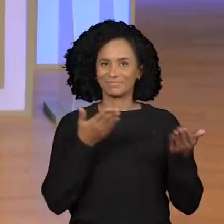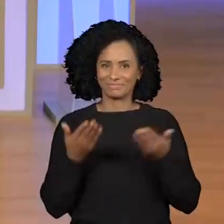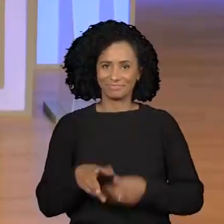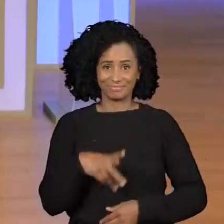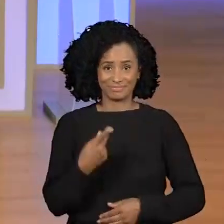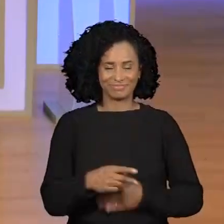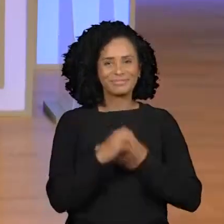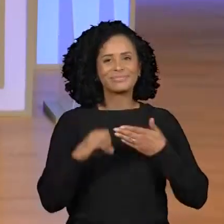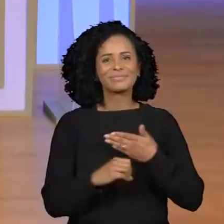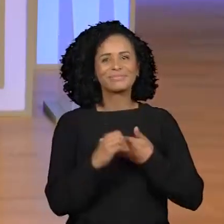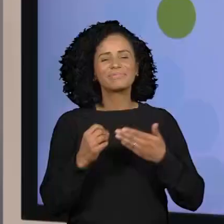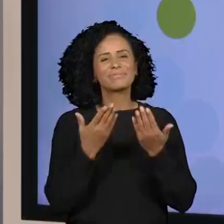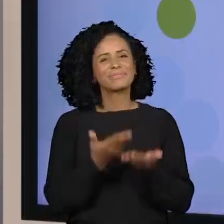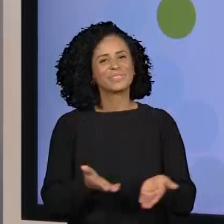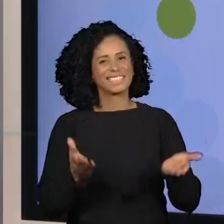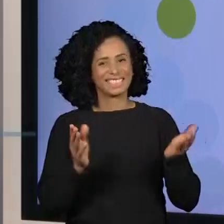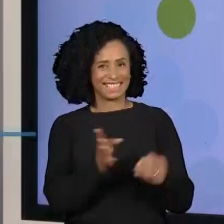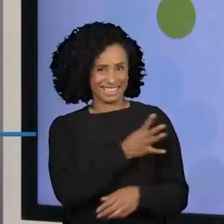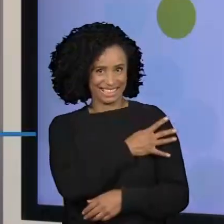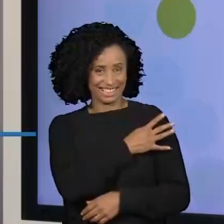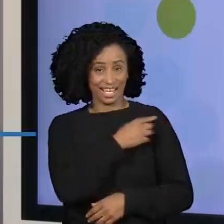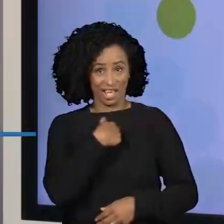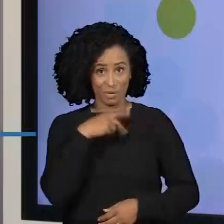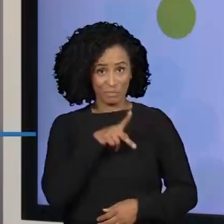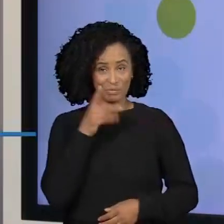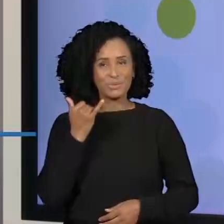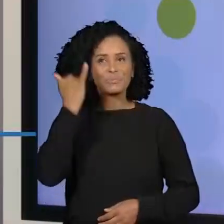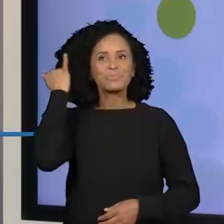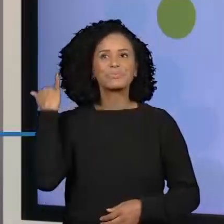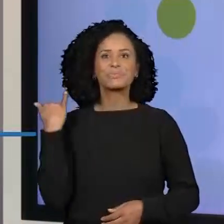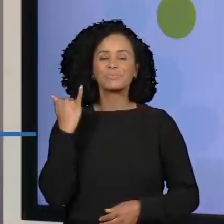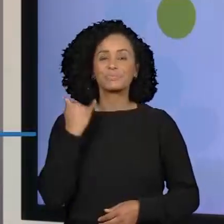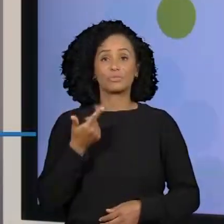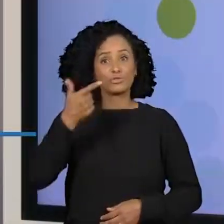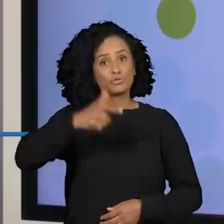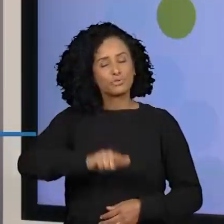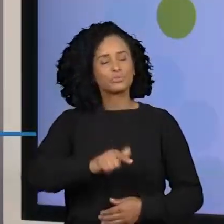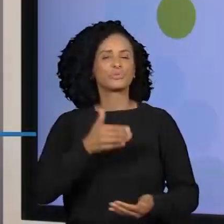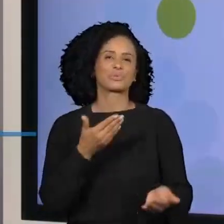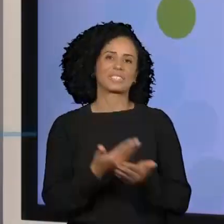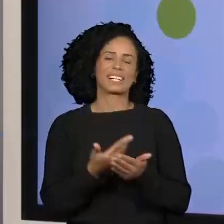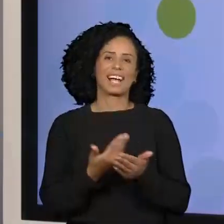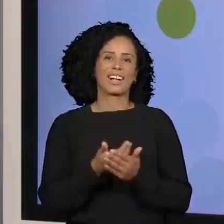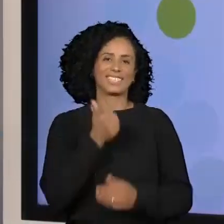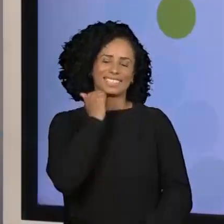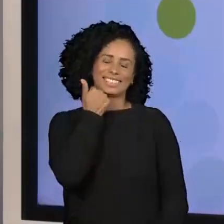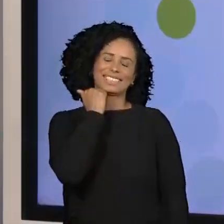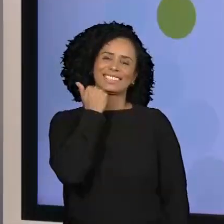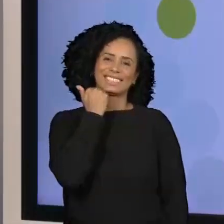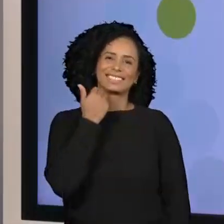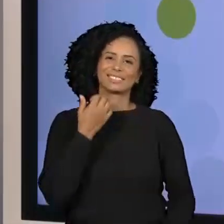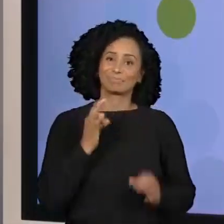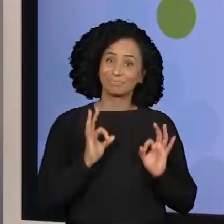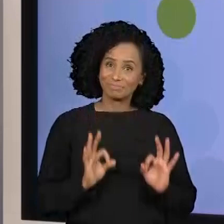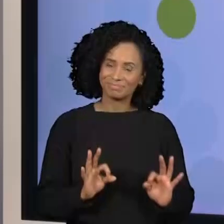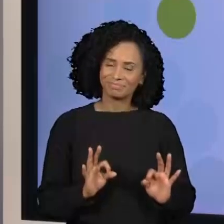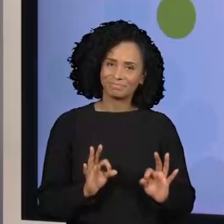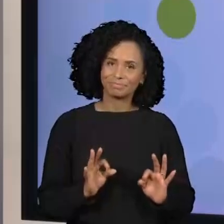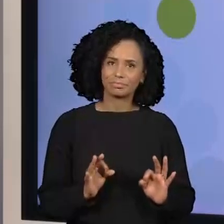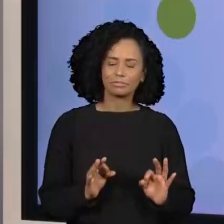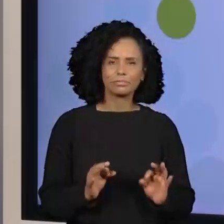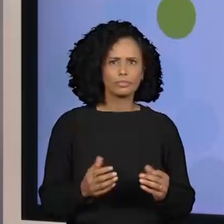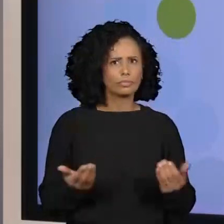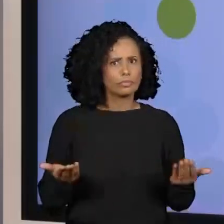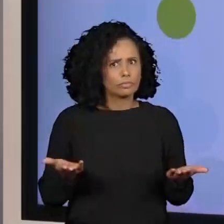dias, galerinha do quarto ano! Eu sou a Pro Juliana Nadeu e a gente vai para mais uma aula de ciências, tá bom? E hoje a gente